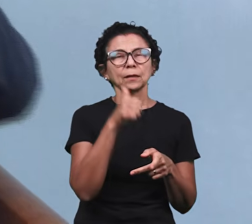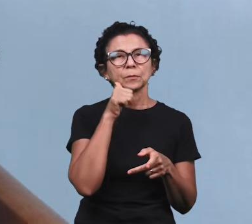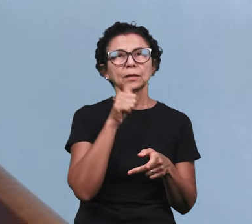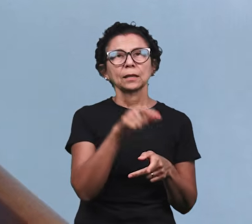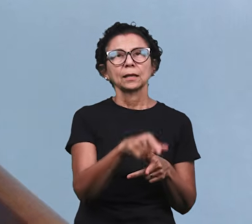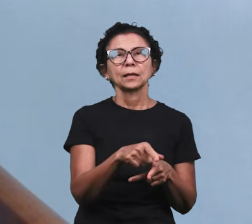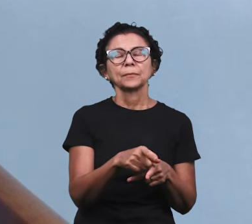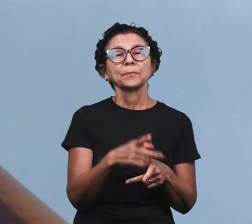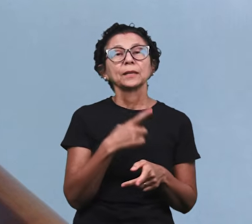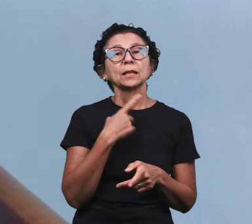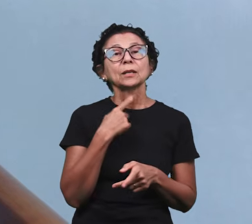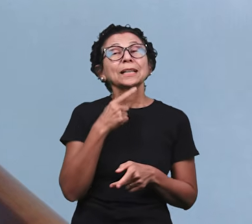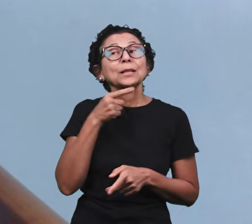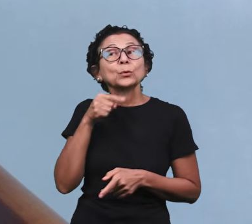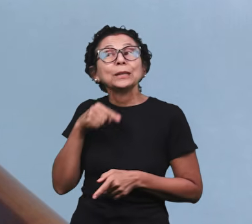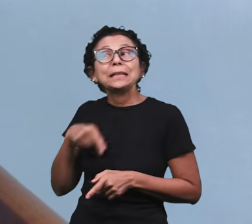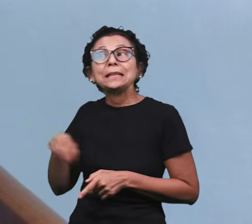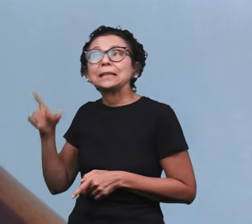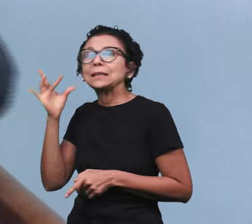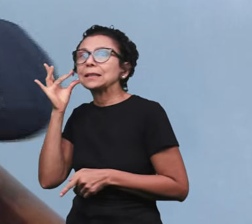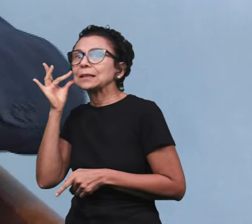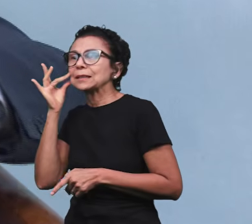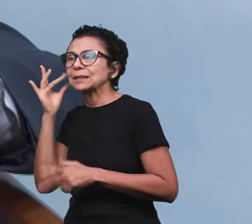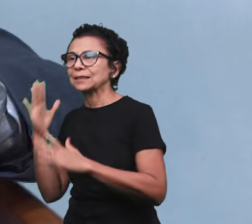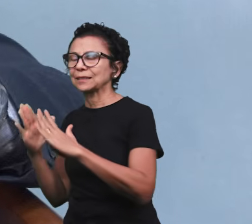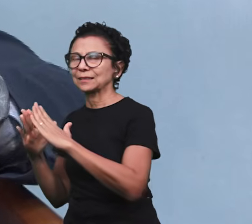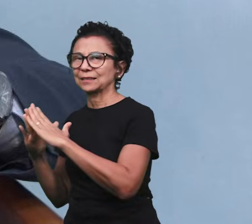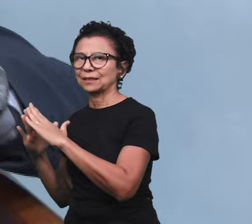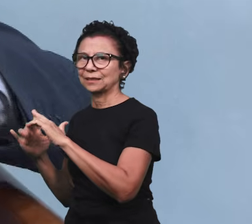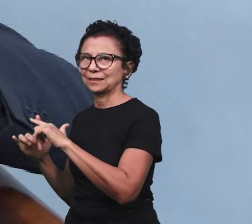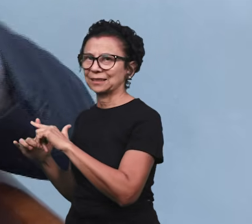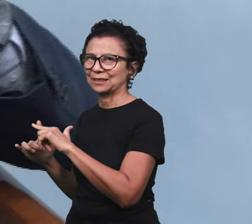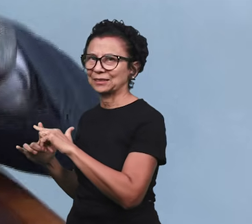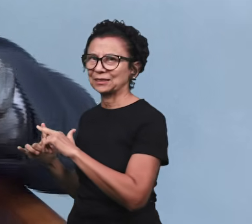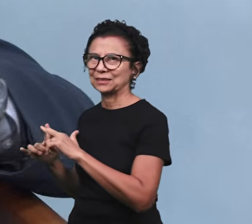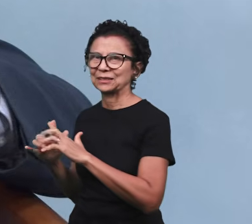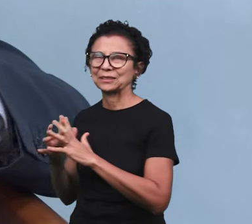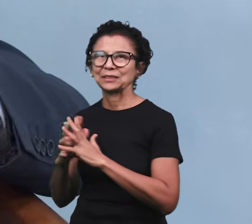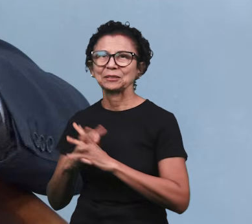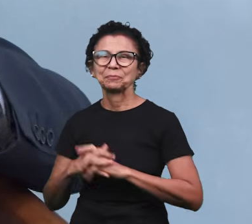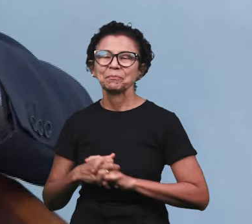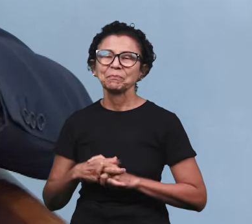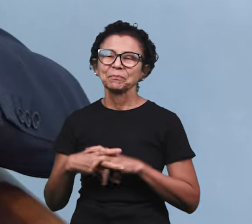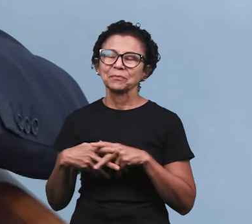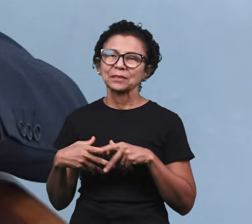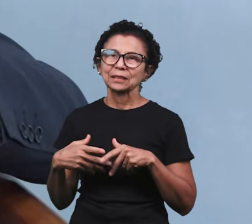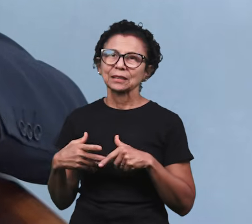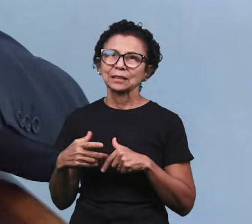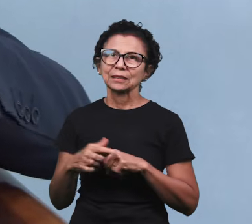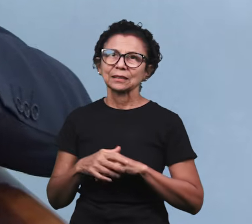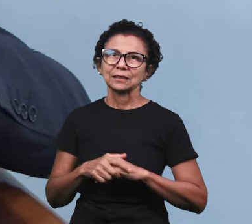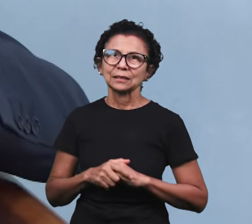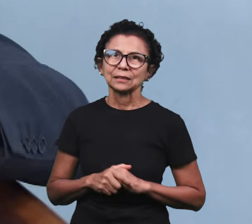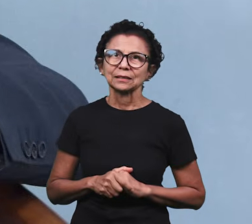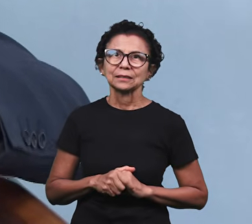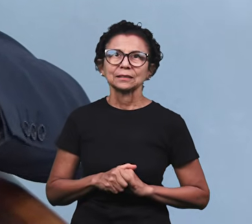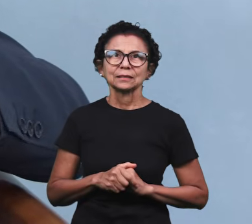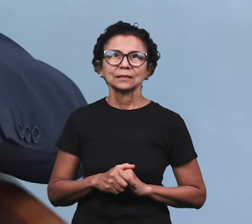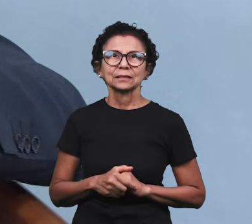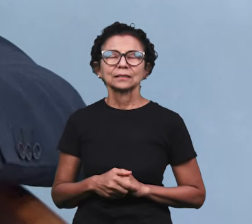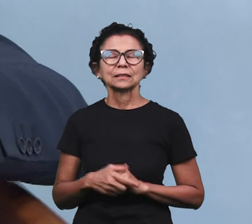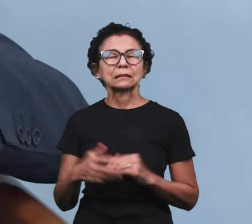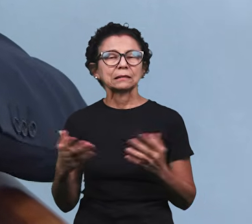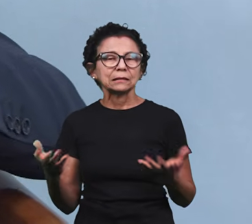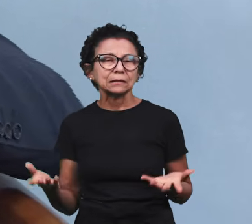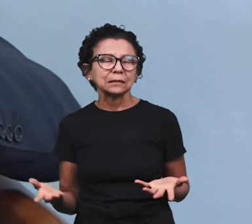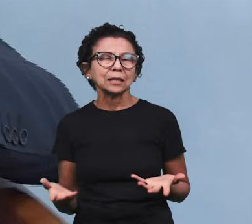é ir na igreja. Então nós estamos, a igreja está indo lá, o grupo de jovens, porque ela tem muito avançada, tem